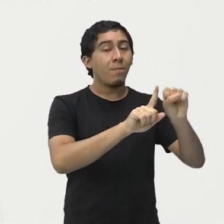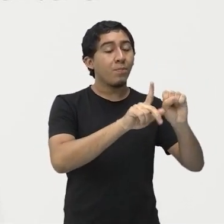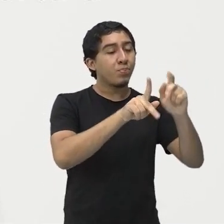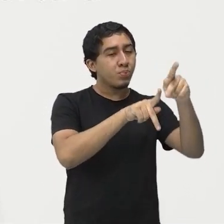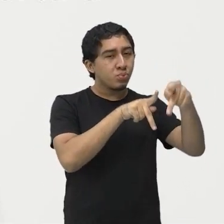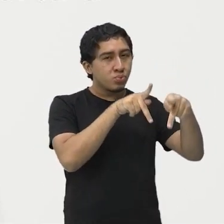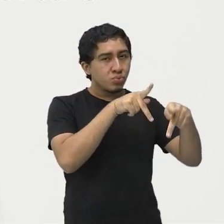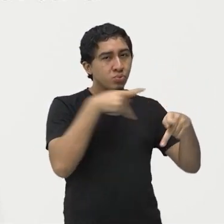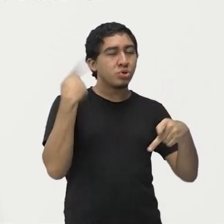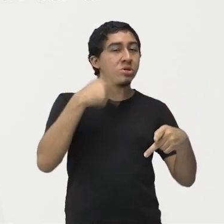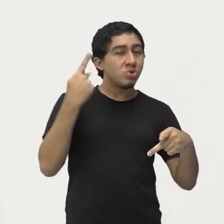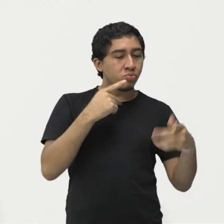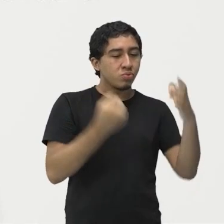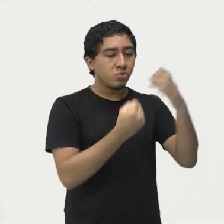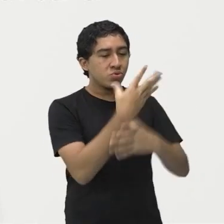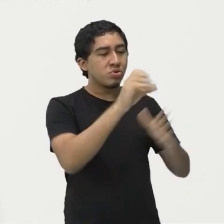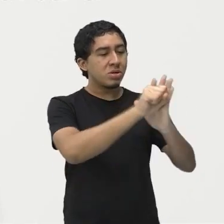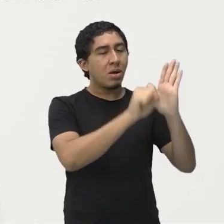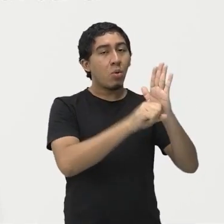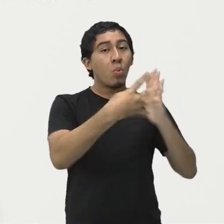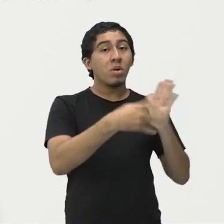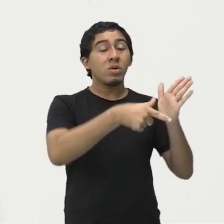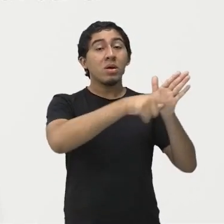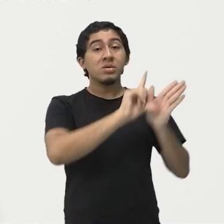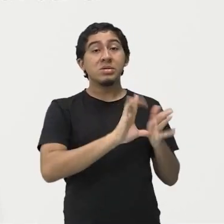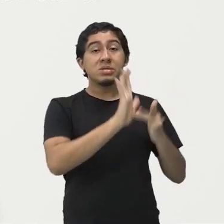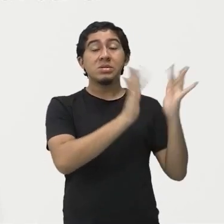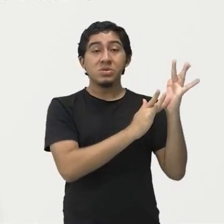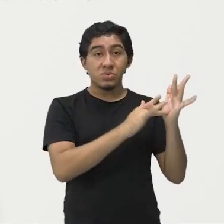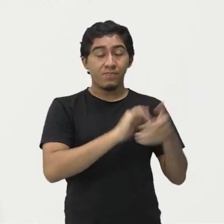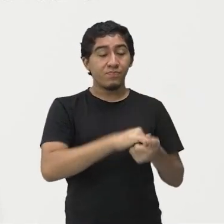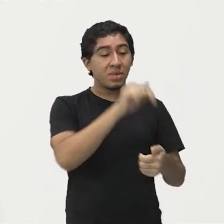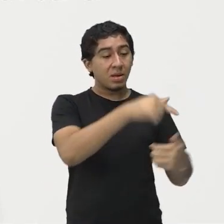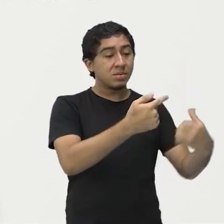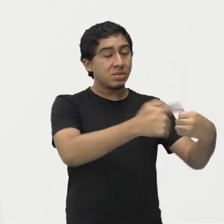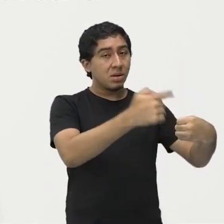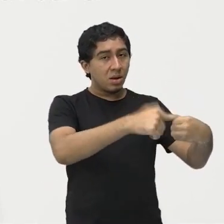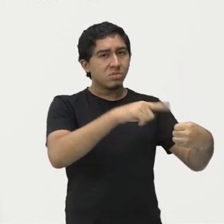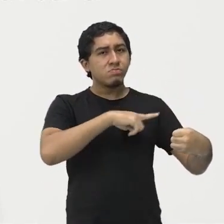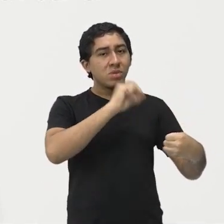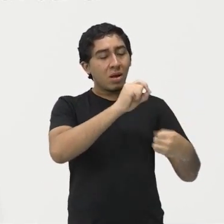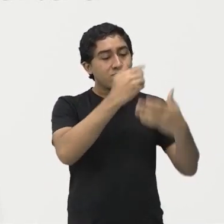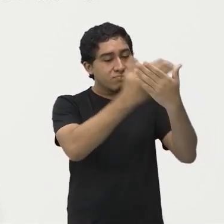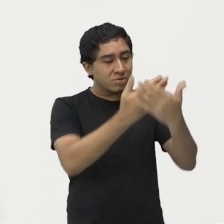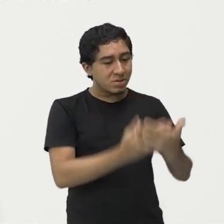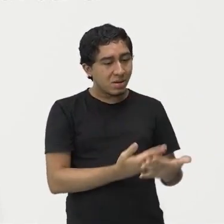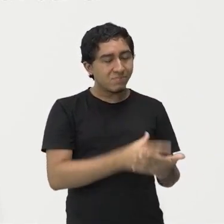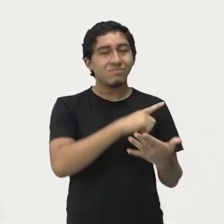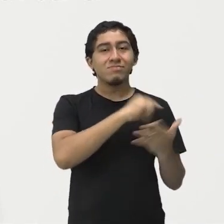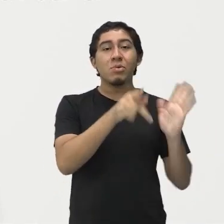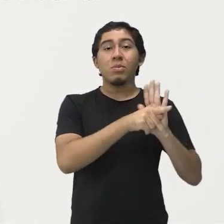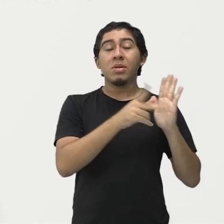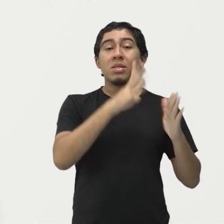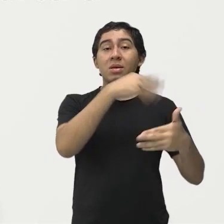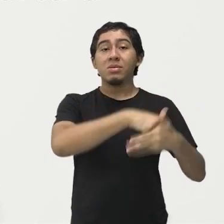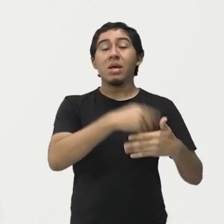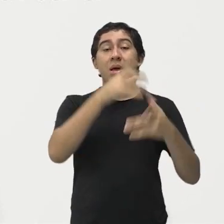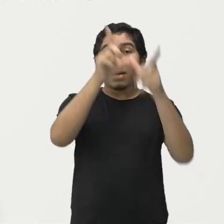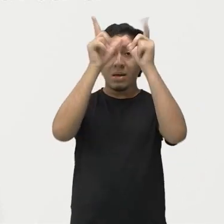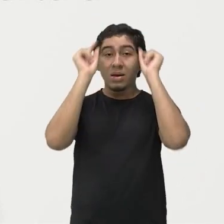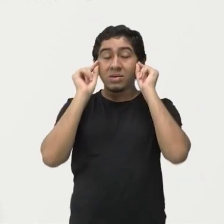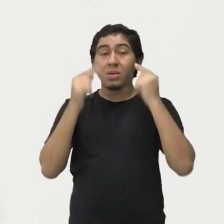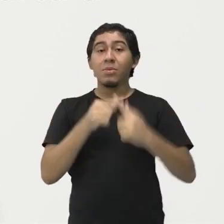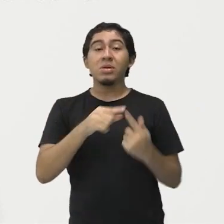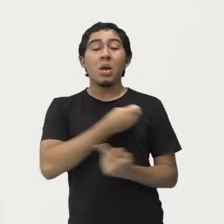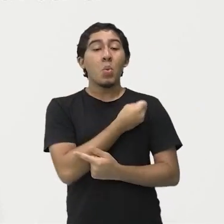cidade de Atenas é um dos locais mais estudados da Grécia pela quantidade de escritos